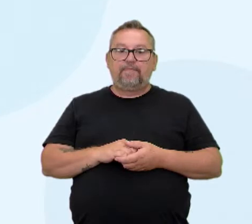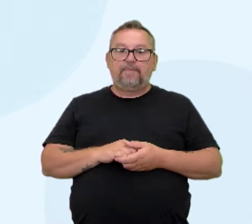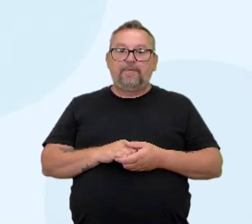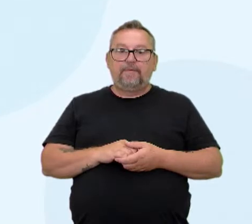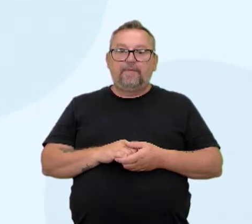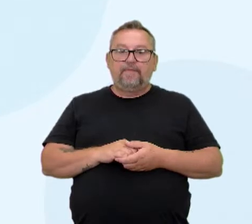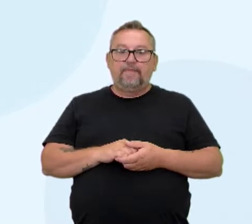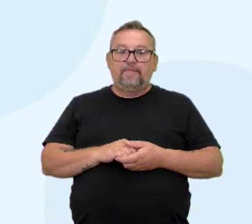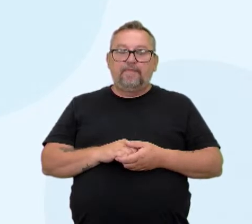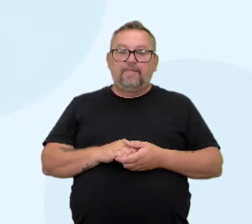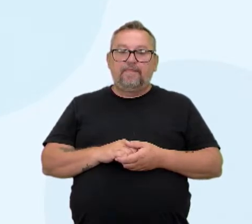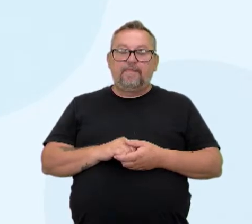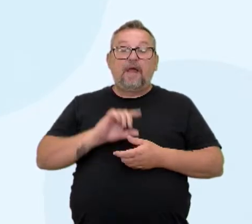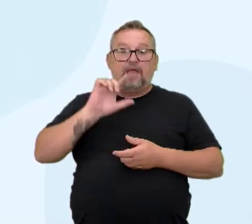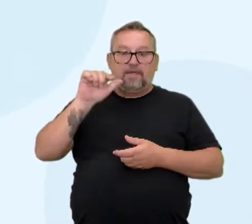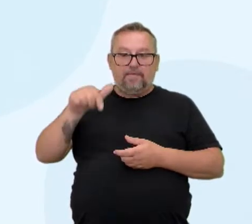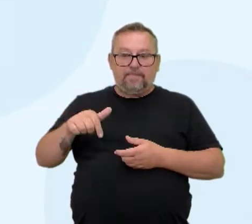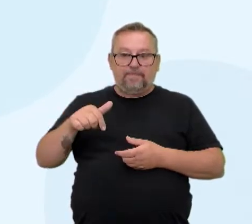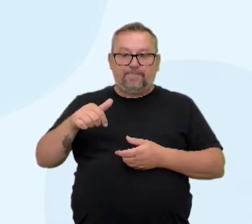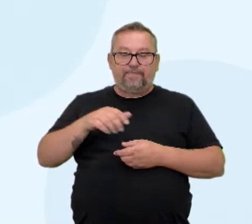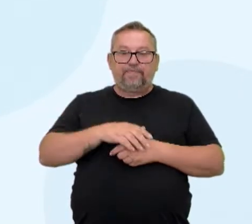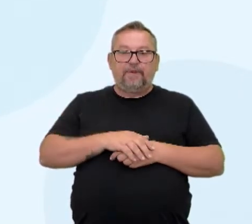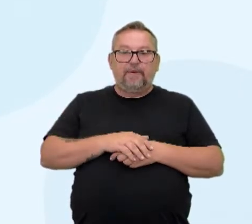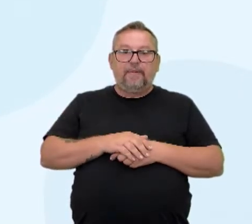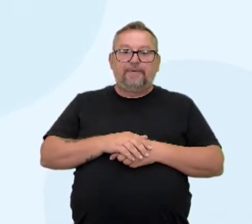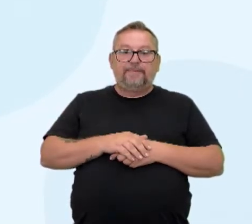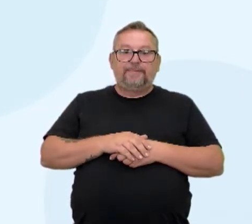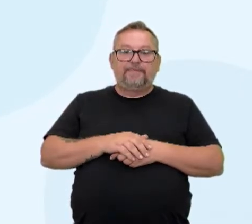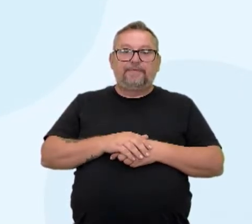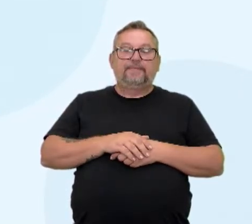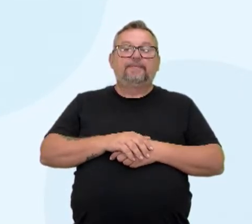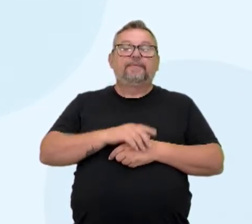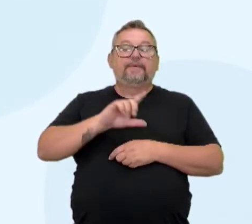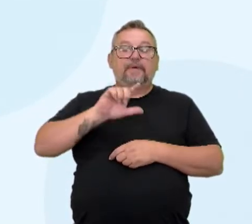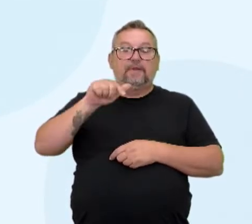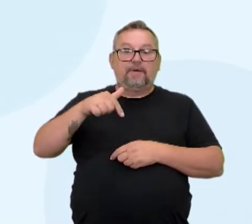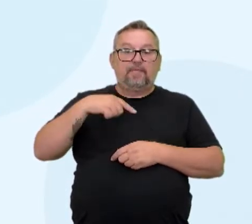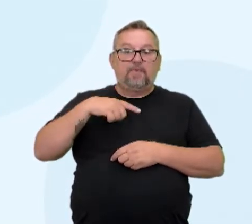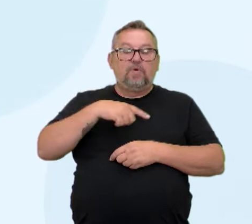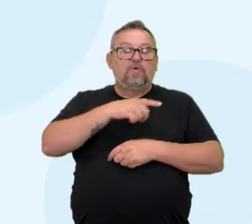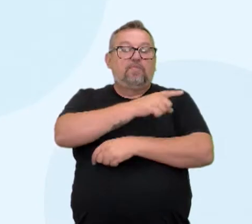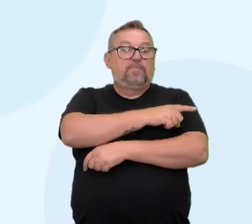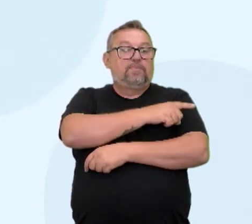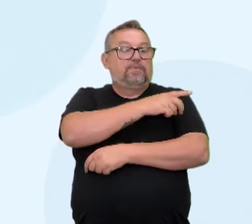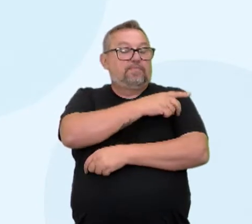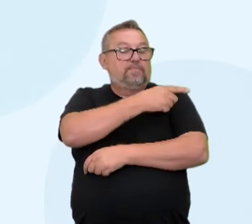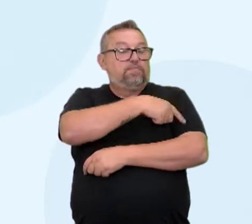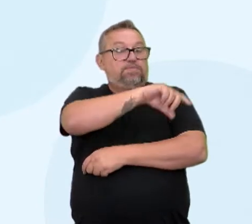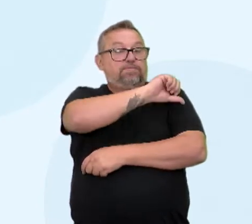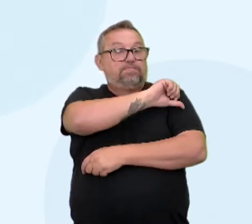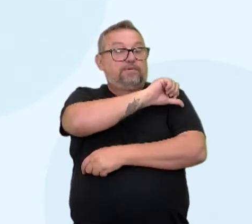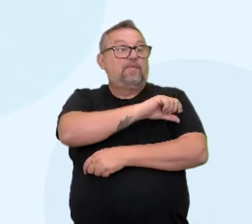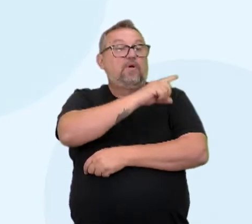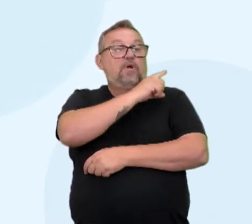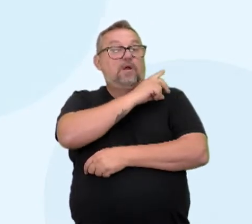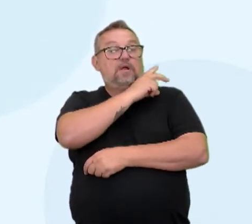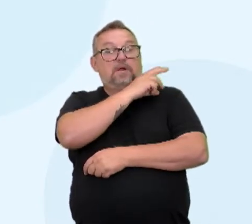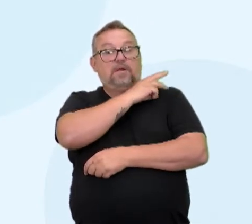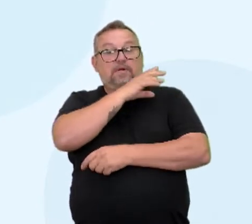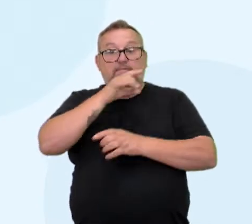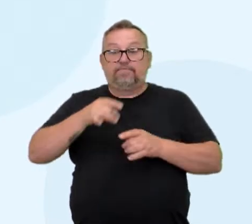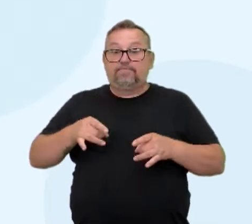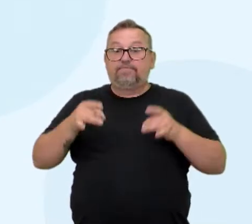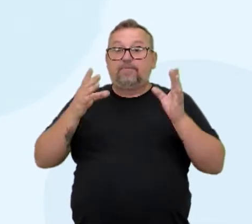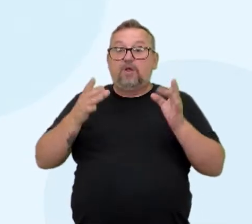Do 0 aos 7 anos, depois do 7 lá no ensino fundamental, depois no ensino médio, quanto que a gente gasta, com o que a